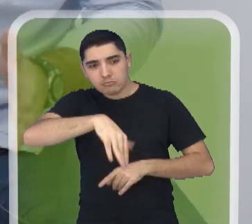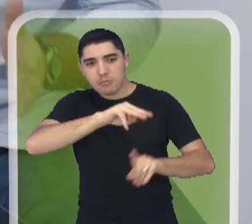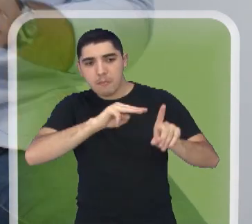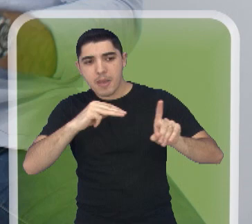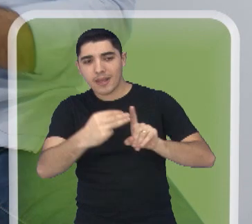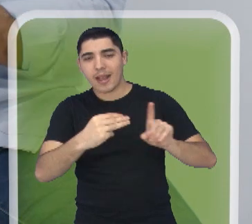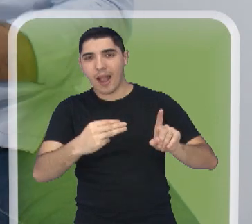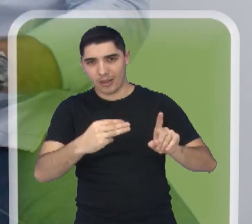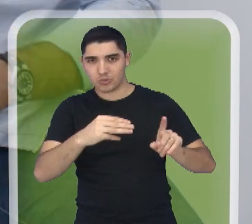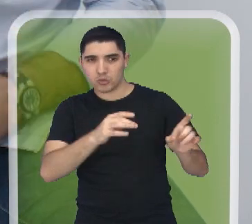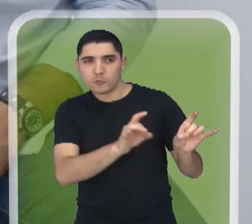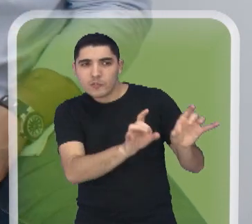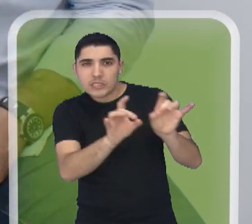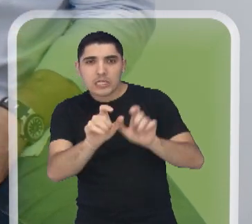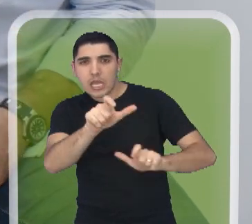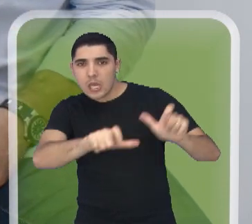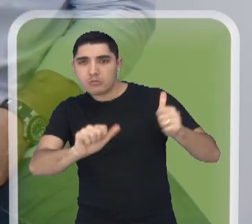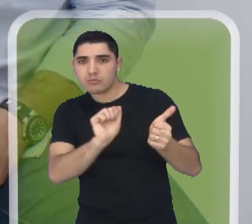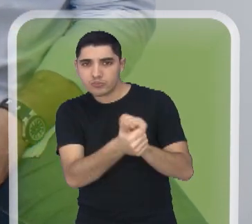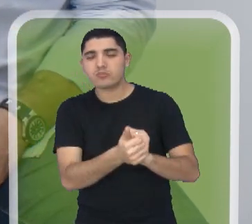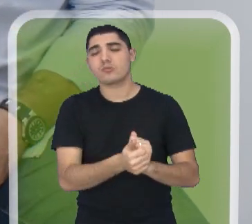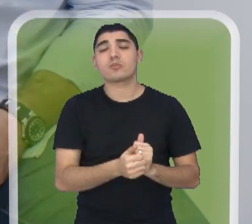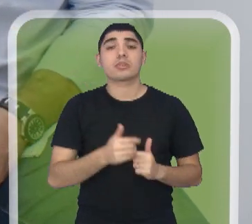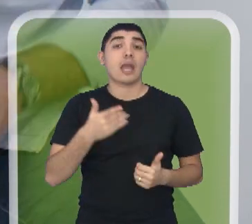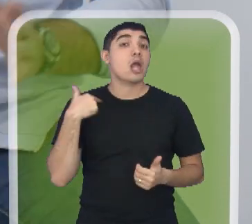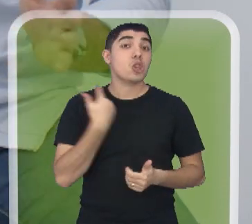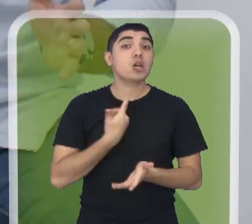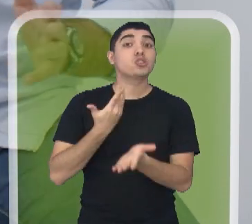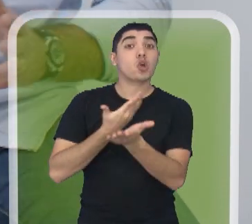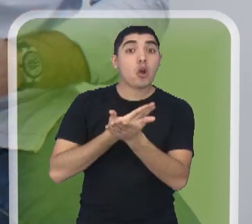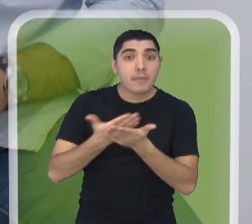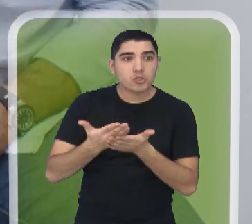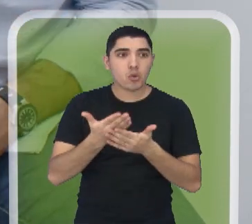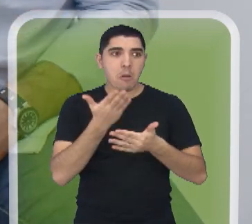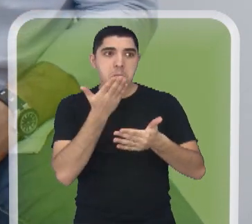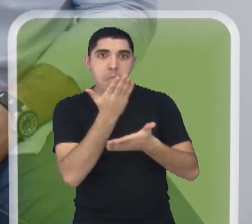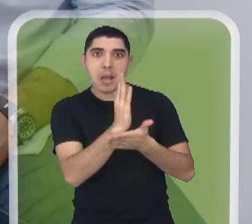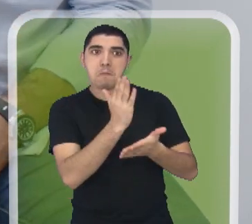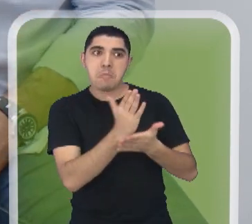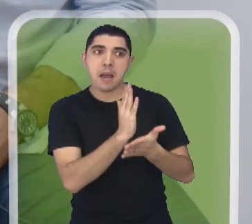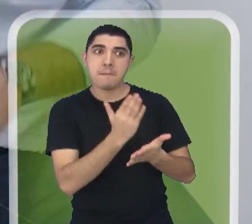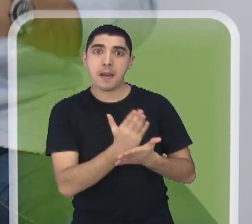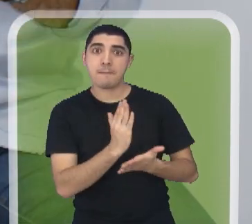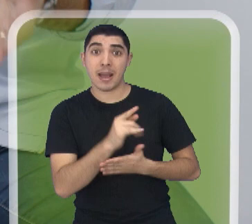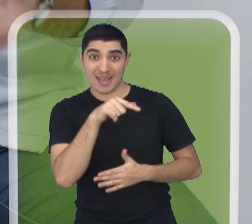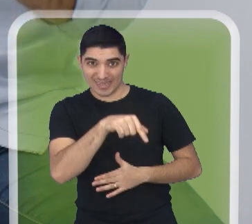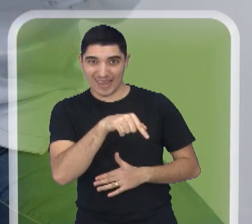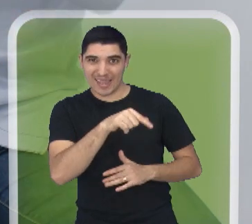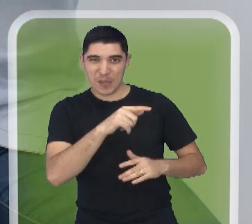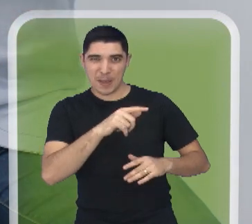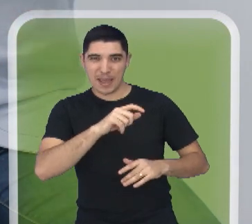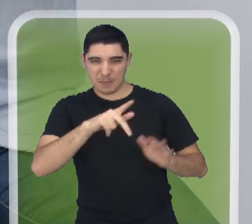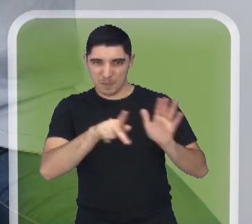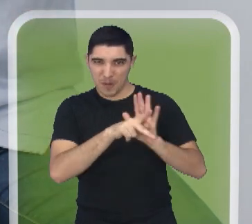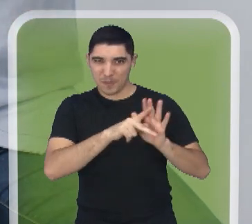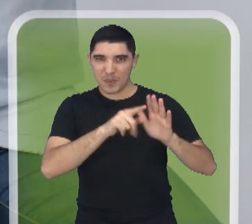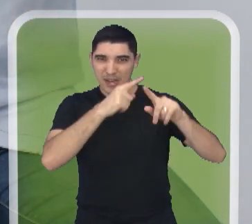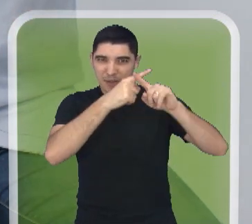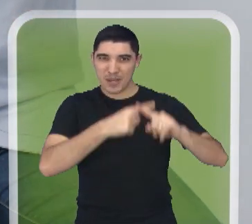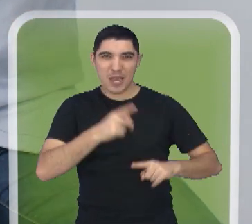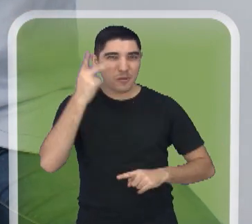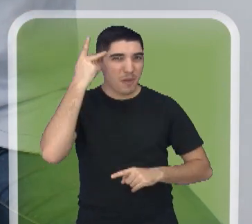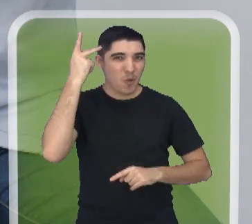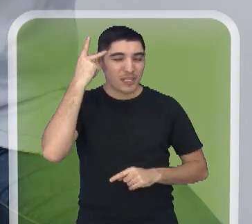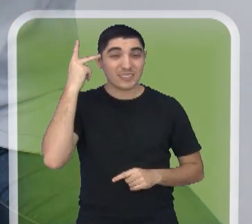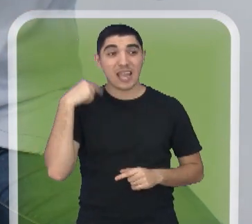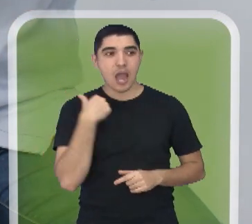depois foi passando as fases e nós preferimos segurar um pouco até para ver se teríamos o acesso ou não.